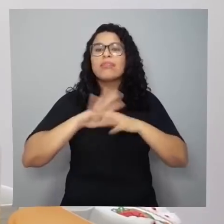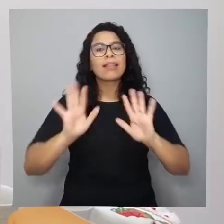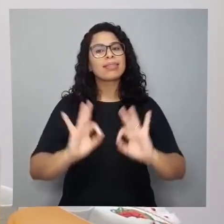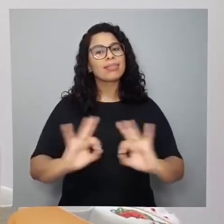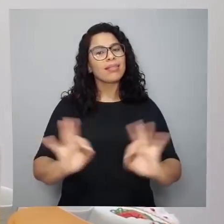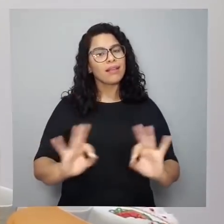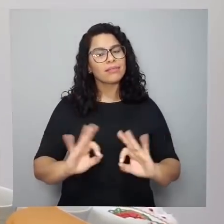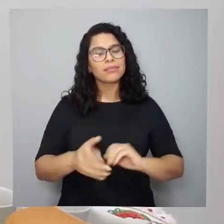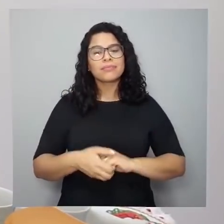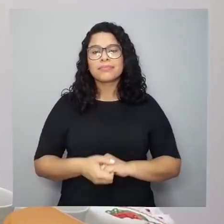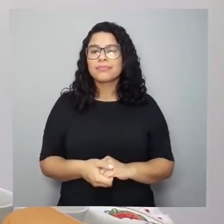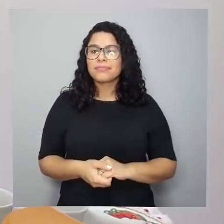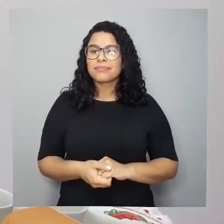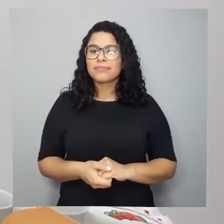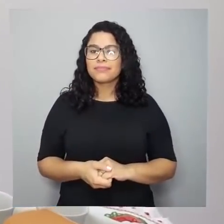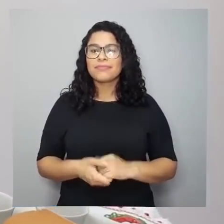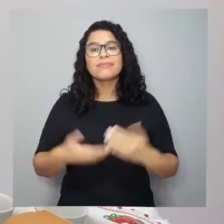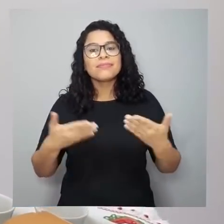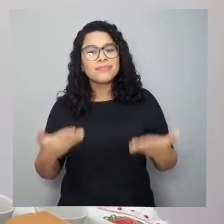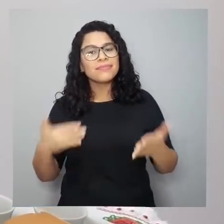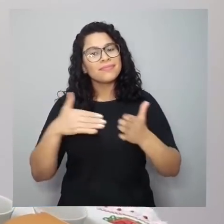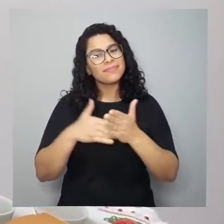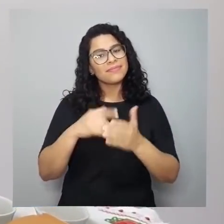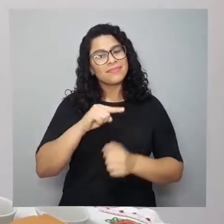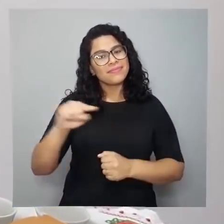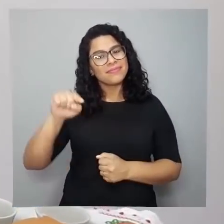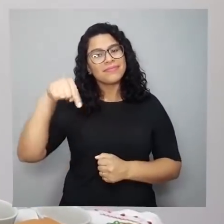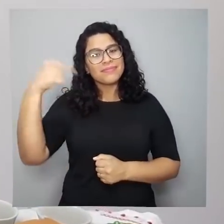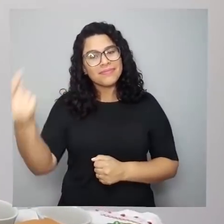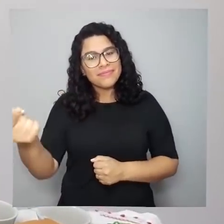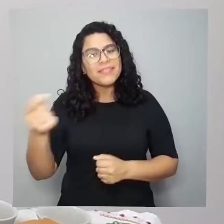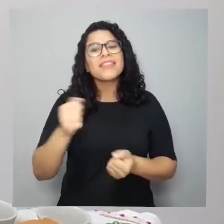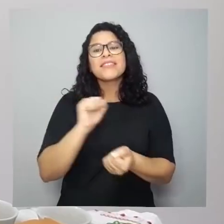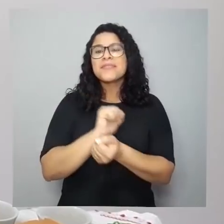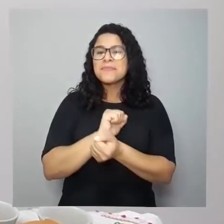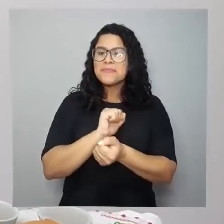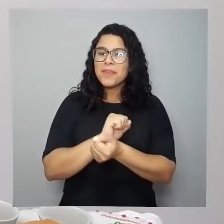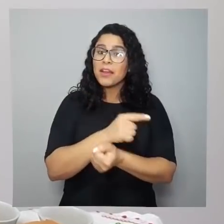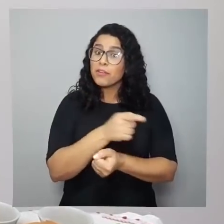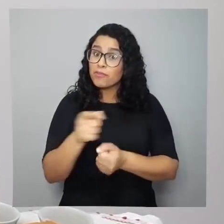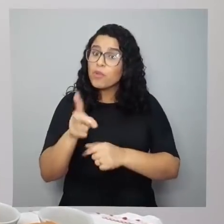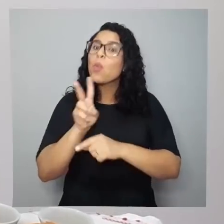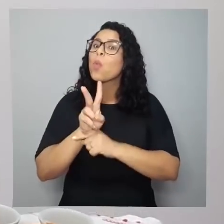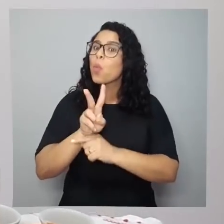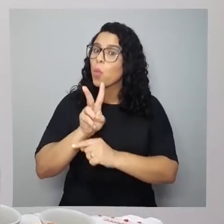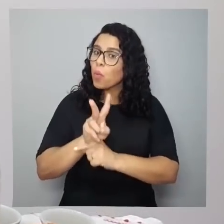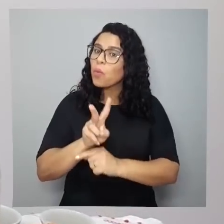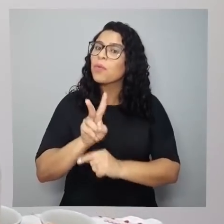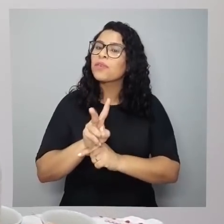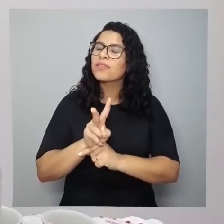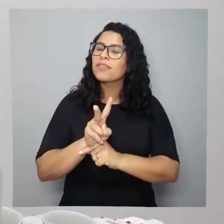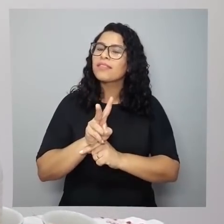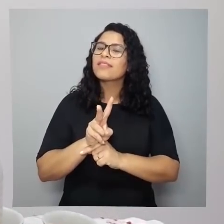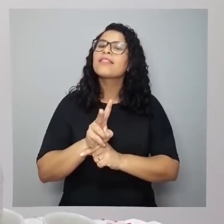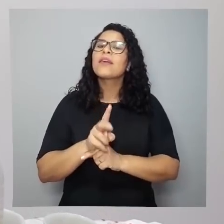nada. Então, até a próxima, espero que todos estejam se cuidando, para que em breve a gente